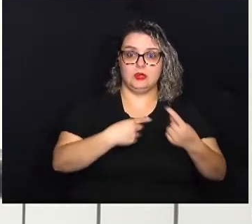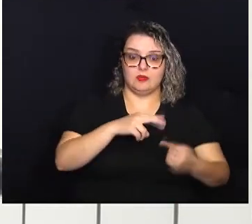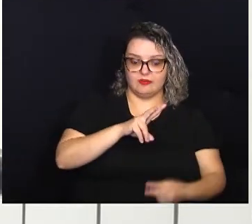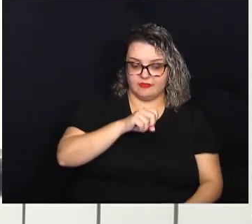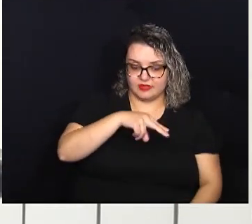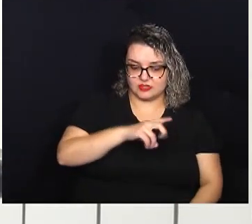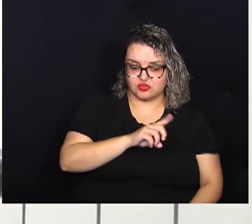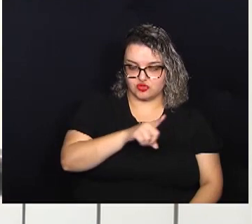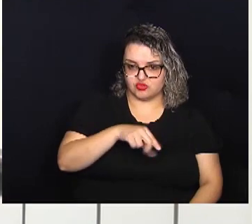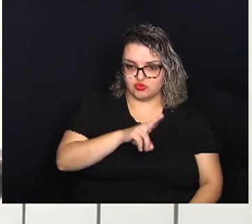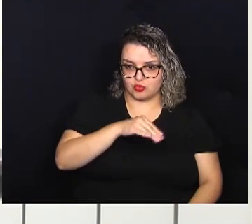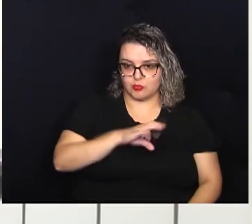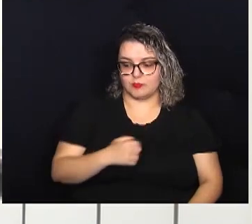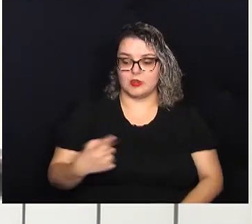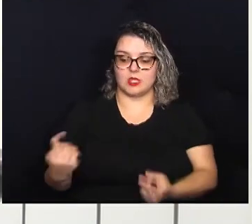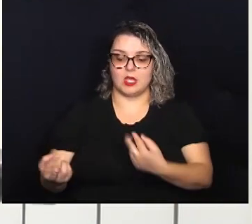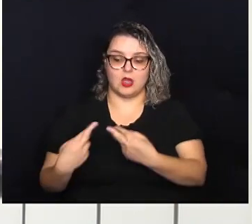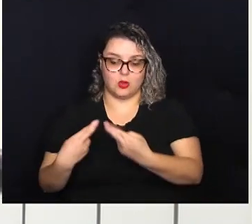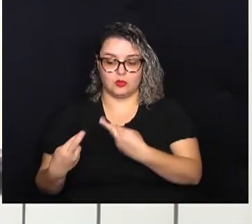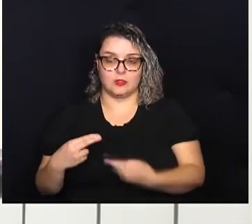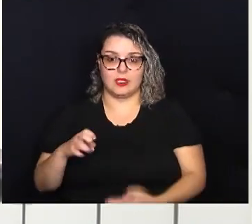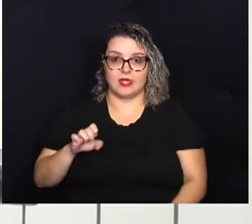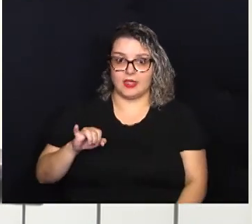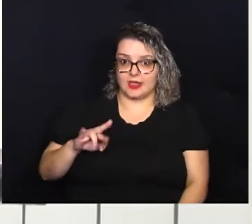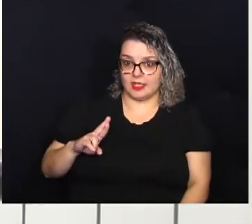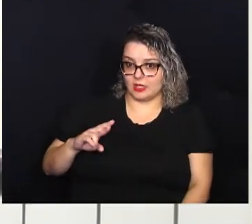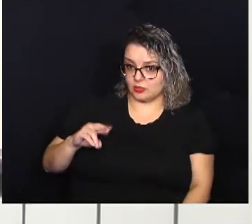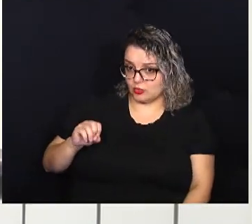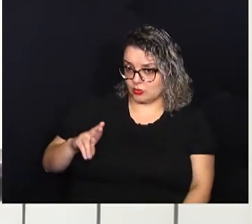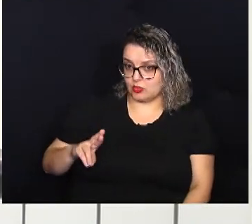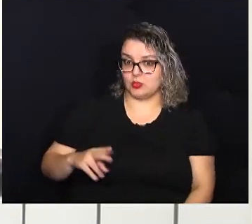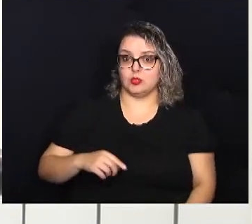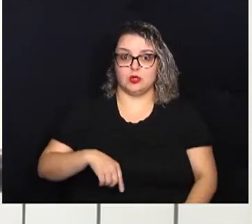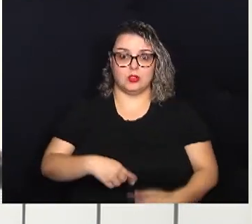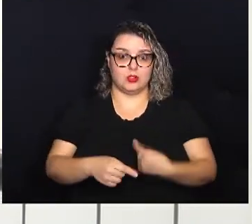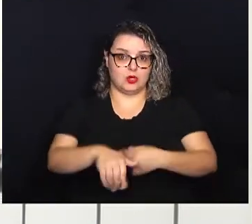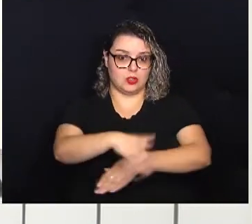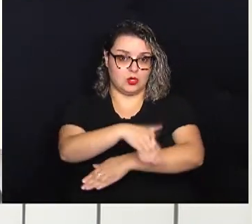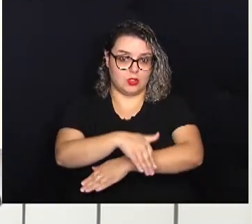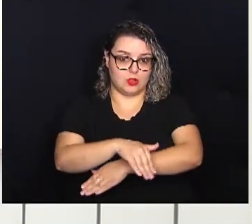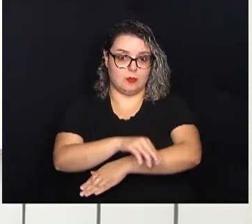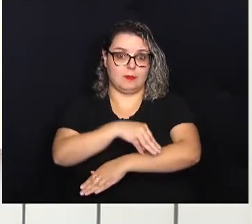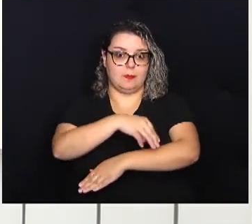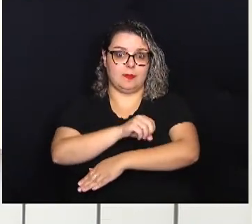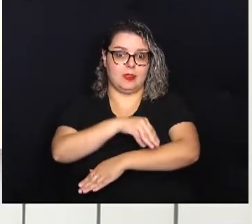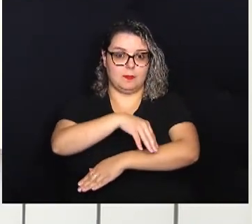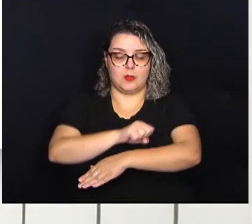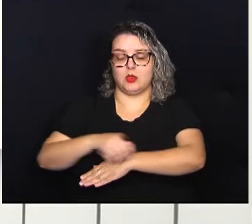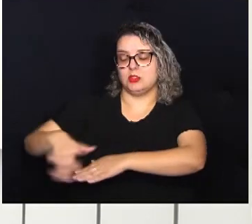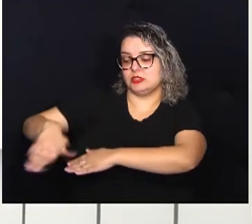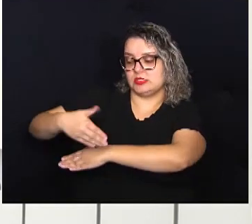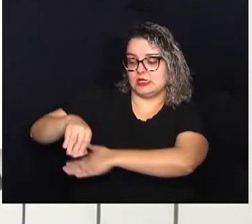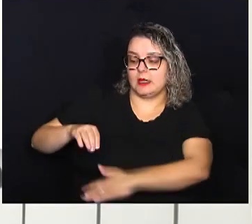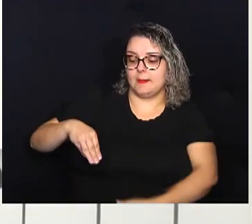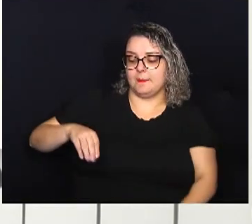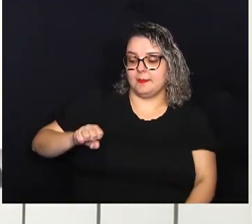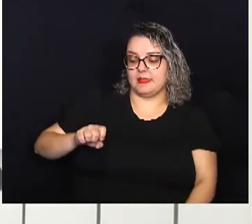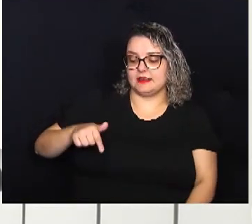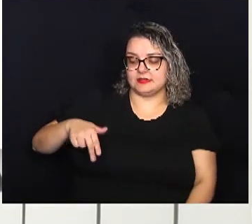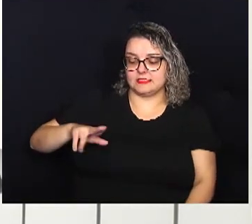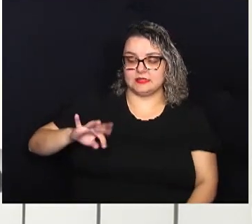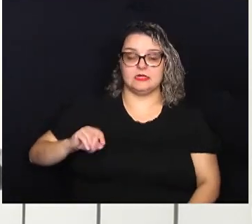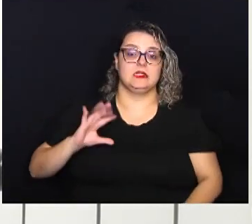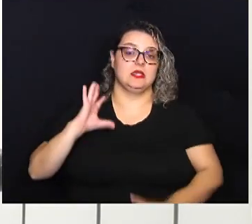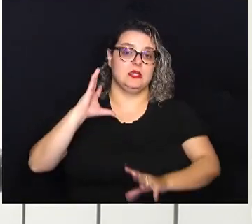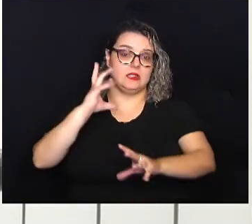a Rodovia Heitor Penteado a rua jamer Moss e a Rua Francisco de Mesquita após a conclusão do serviço